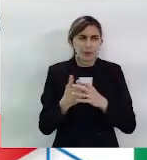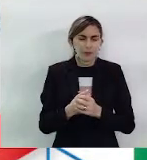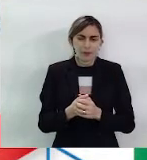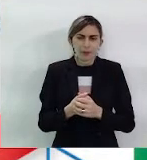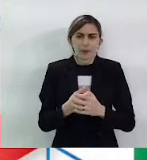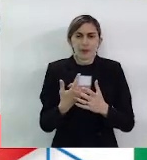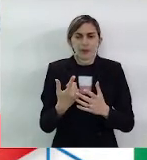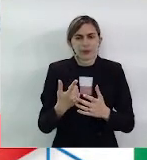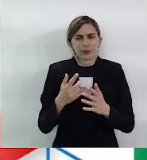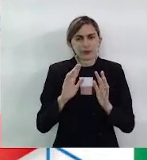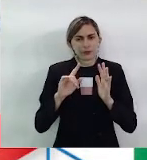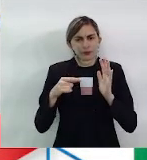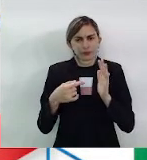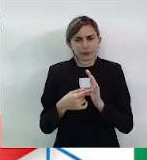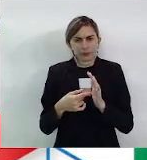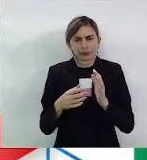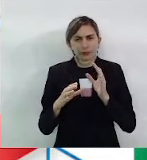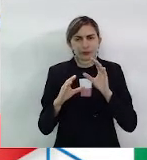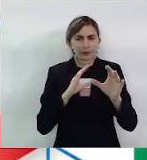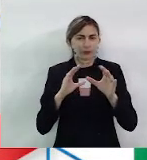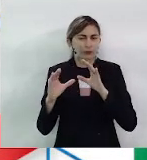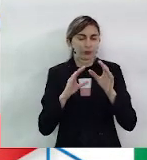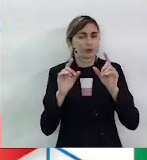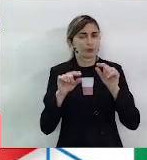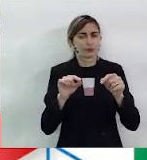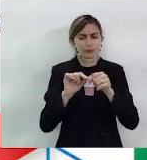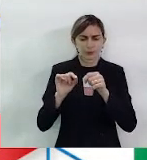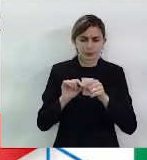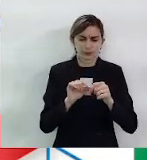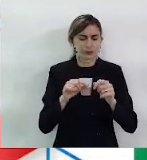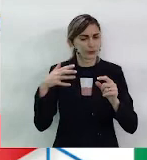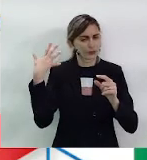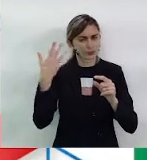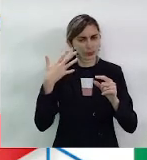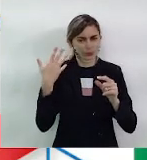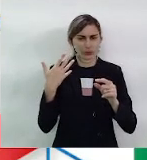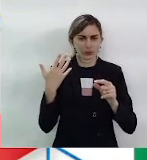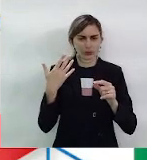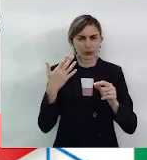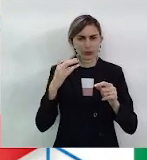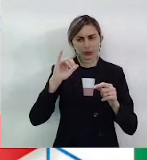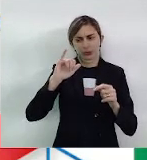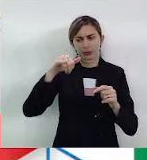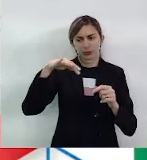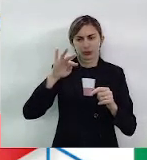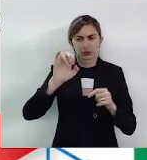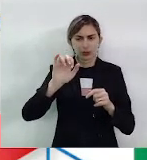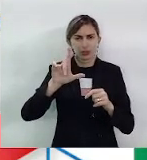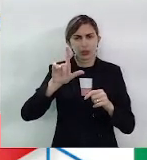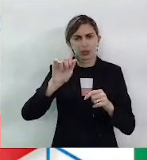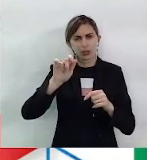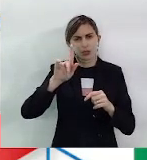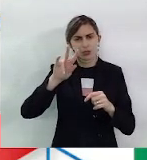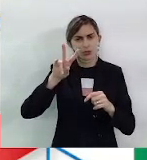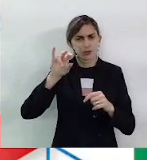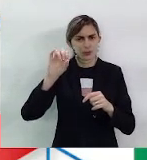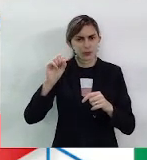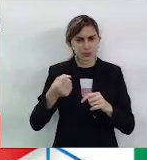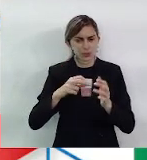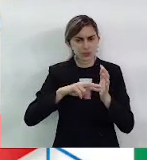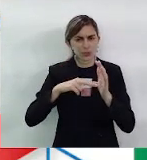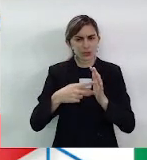A finalidade da comunicação é produzir discursos inteligíveis, cujo significado